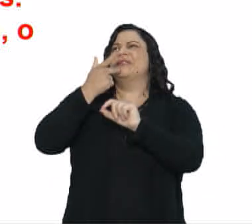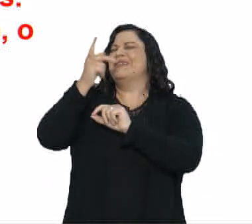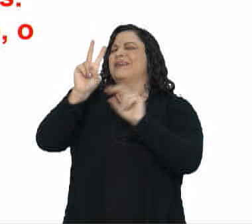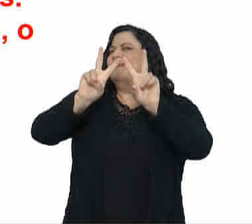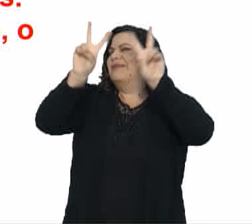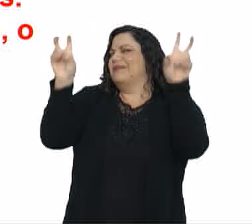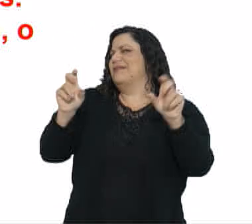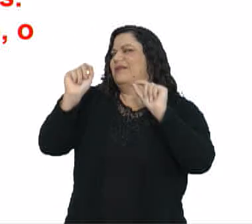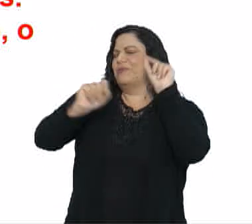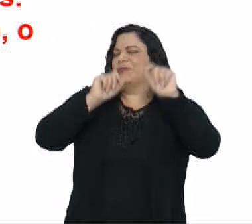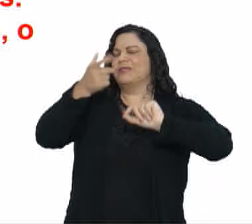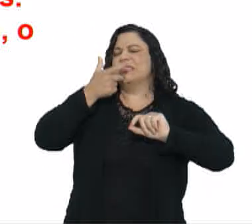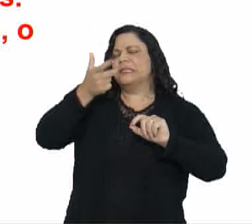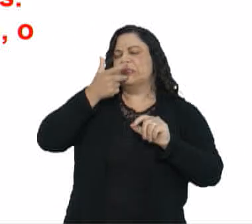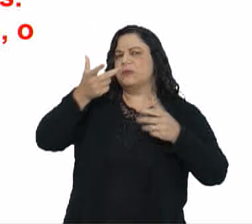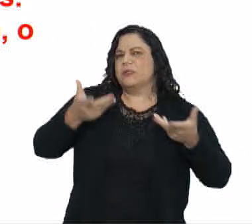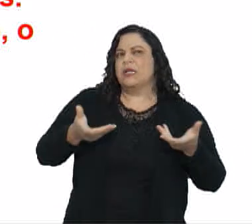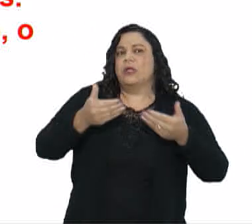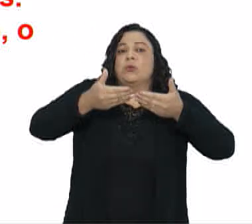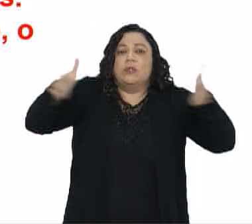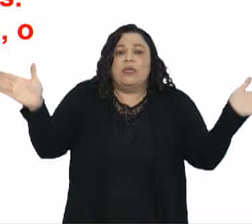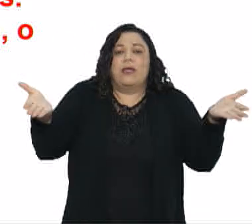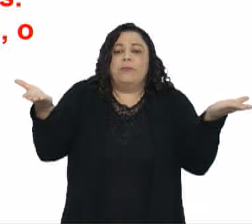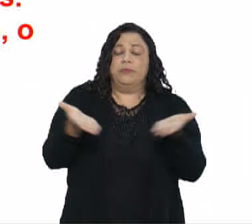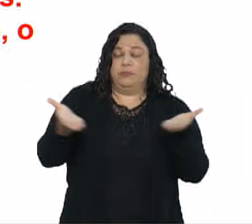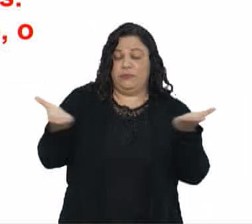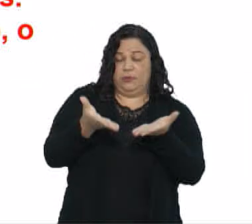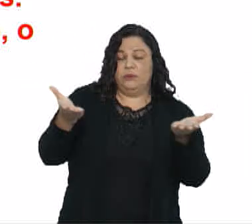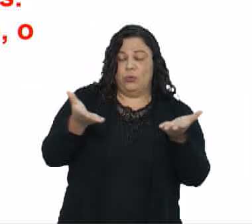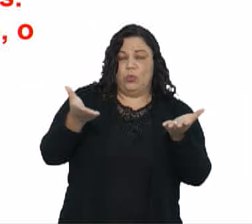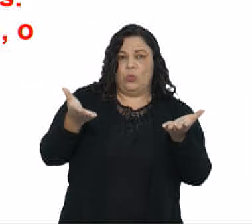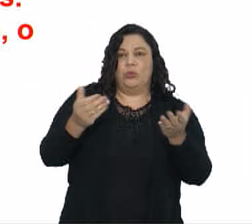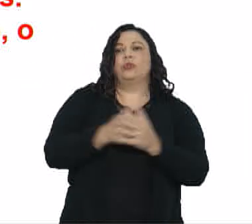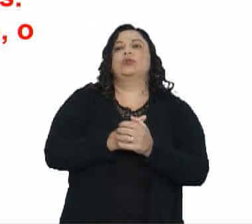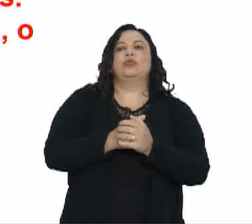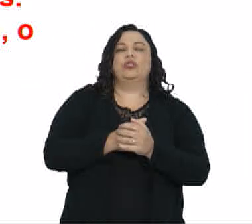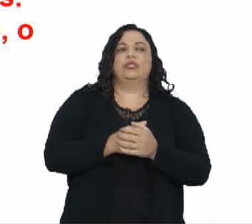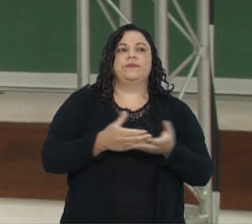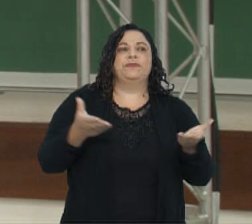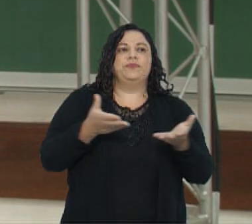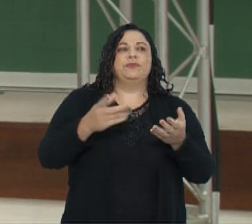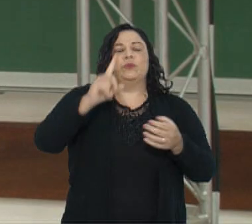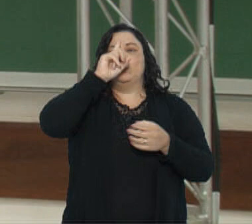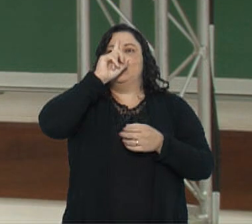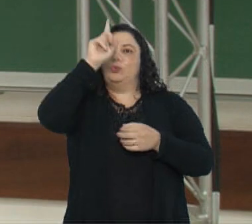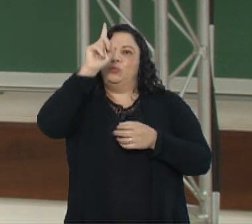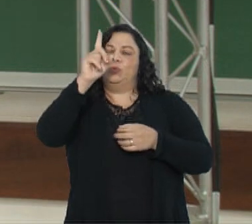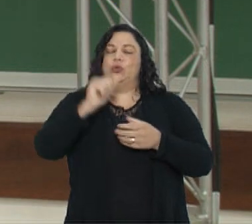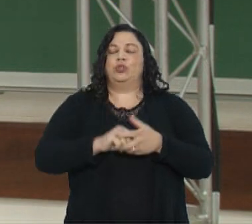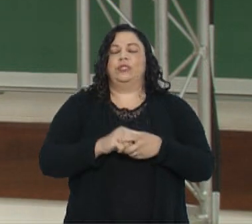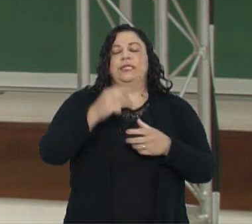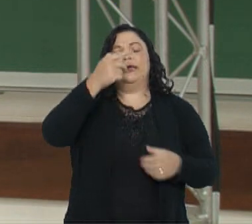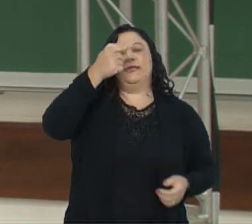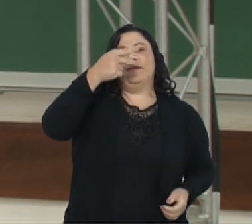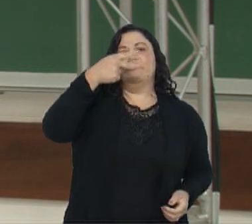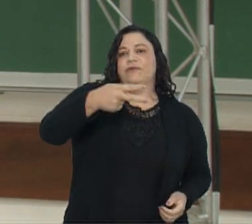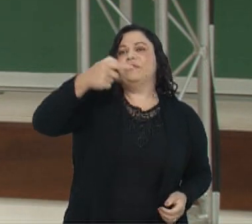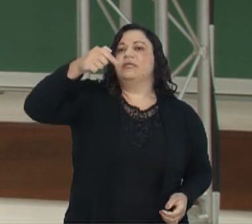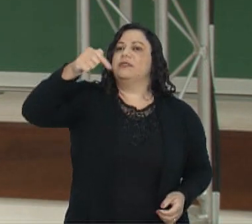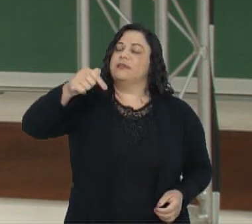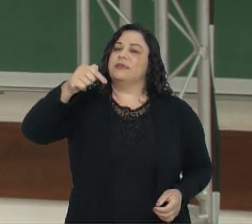eles? Que reabrem hoje, no caso, o dia da publicação da notícia,